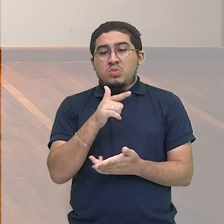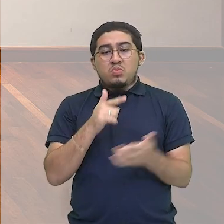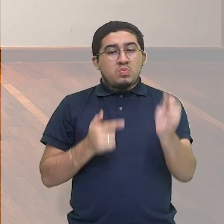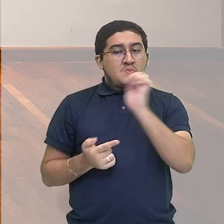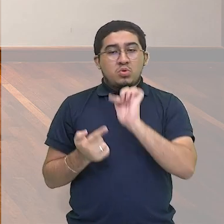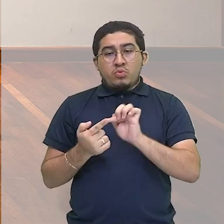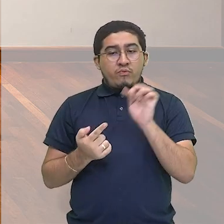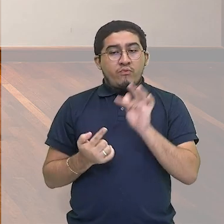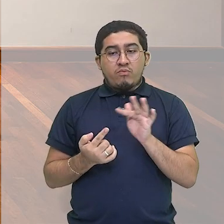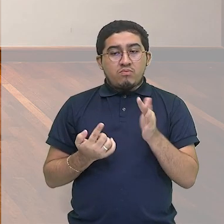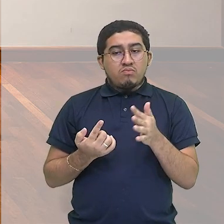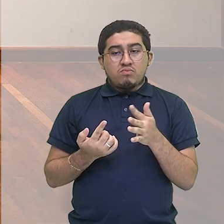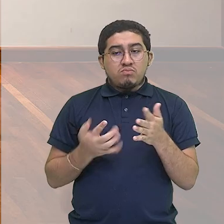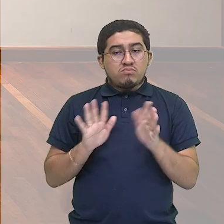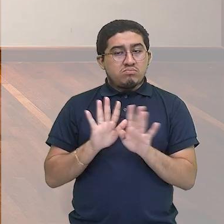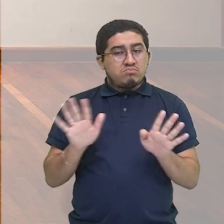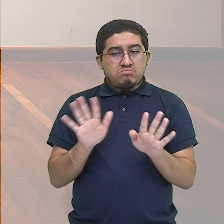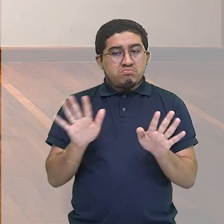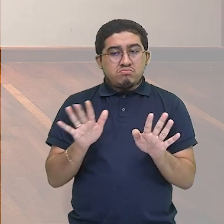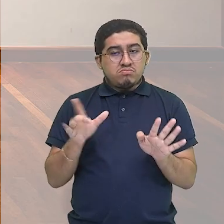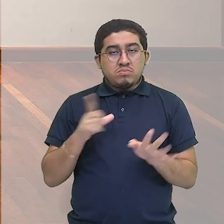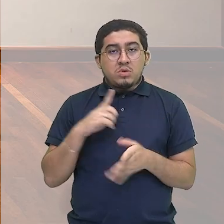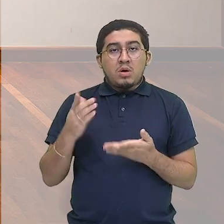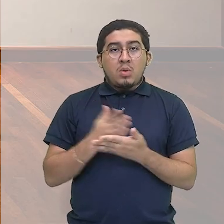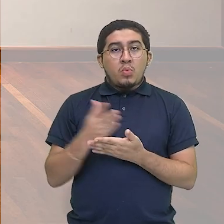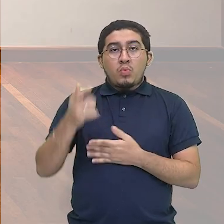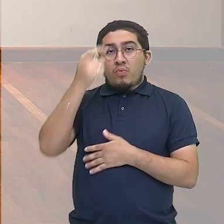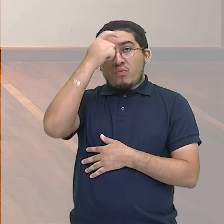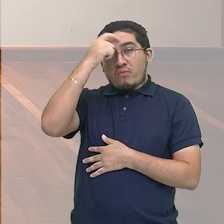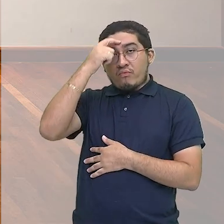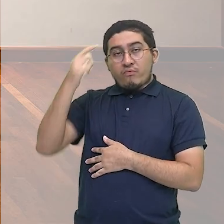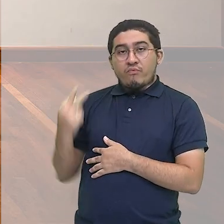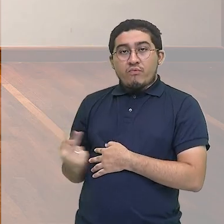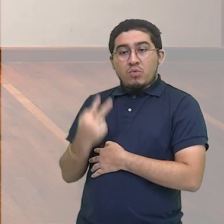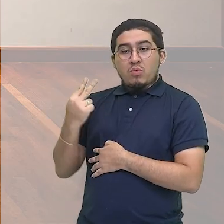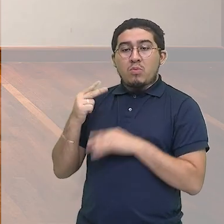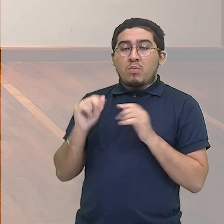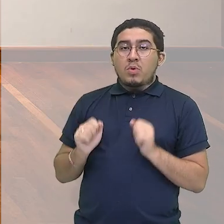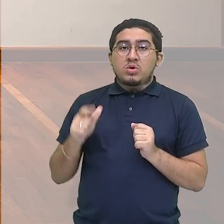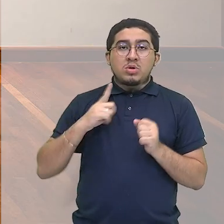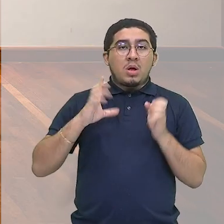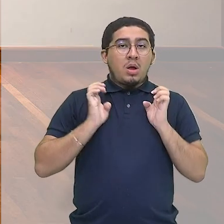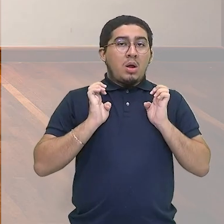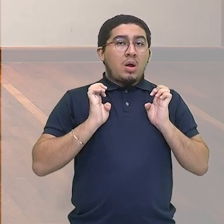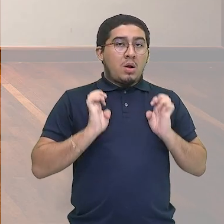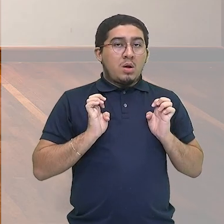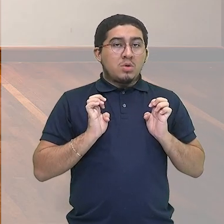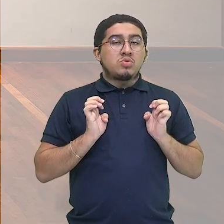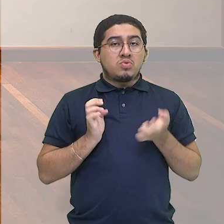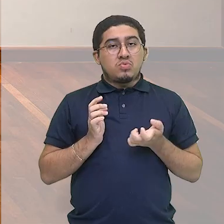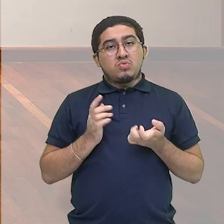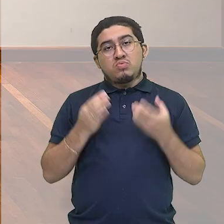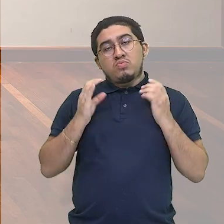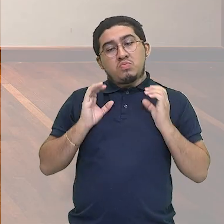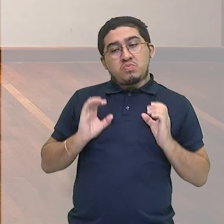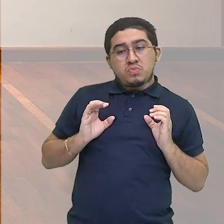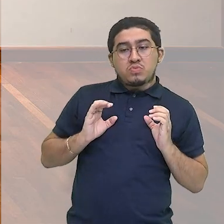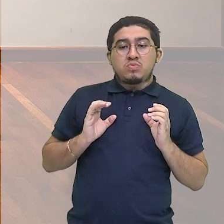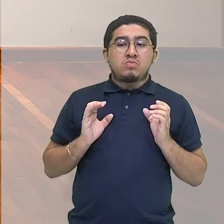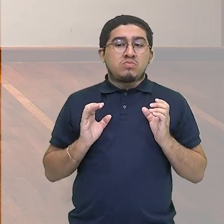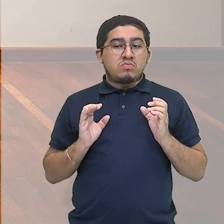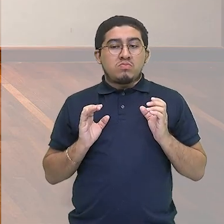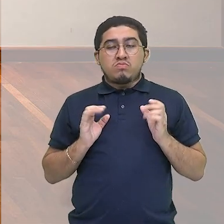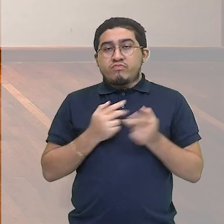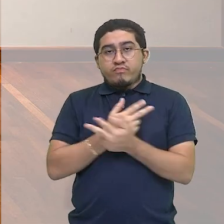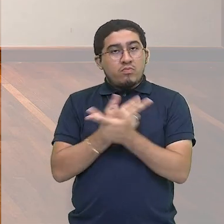final. Você faz porque você tem alguns valores, que podem ser valores éticos, morais, religiosos, né? Então você